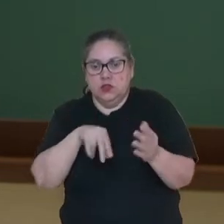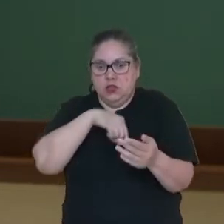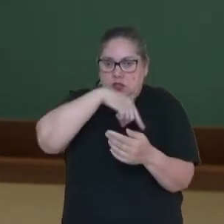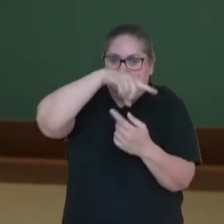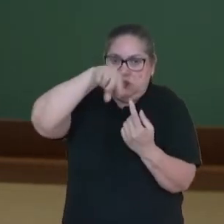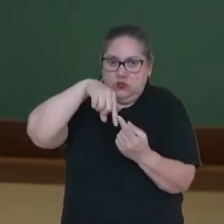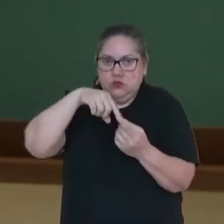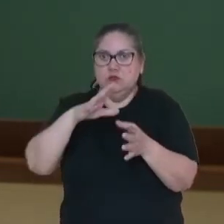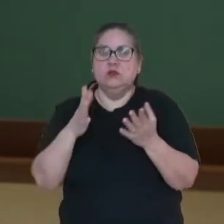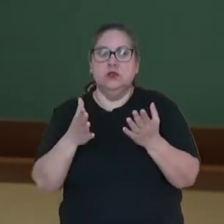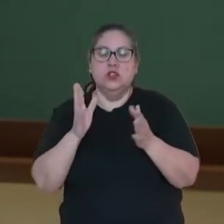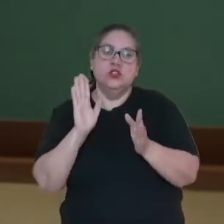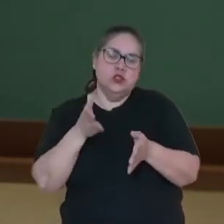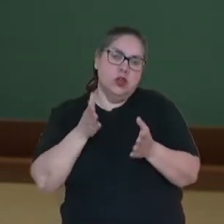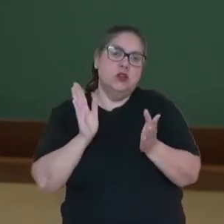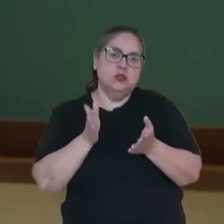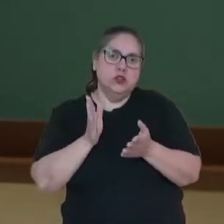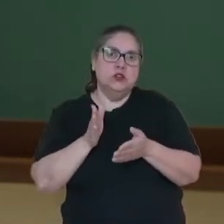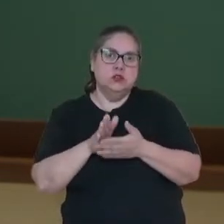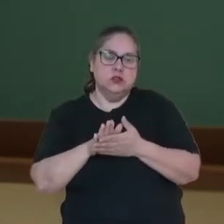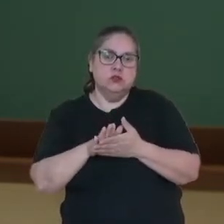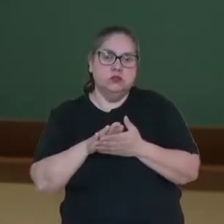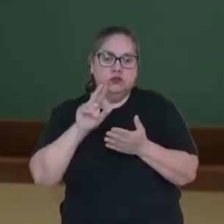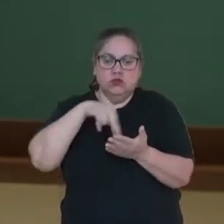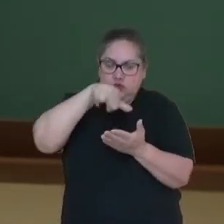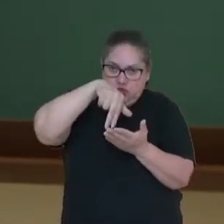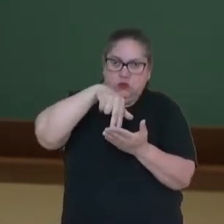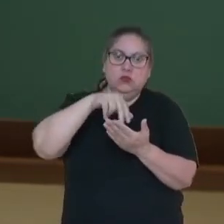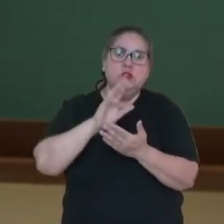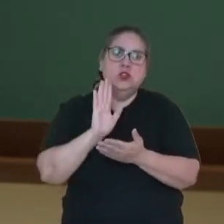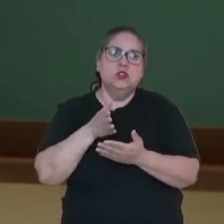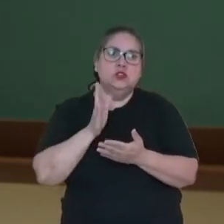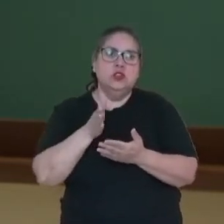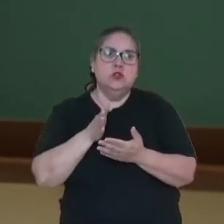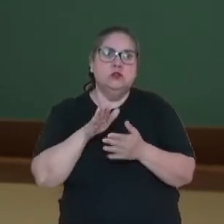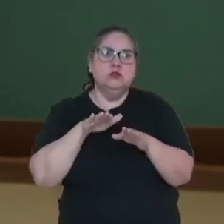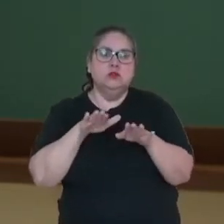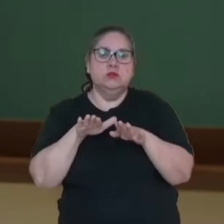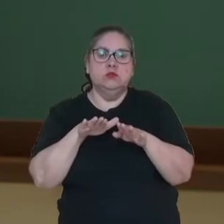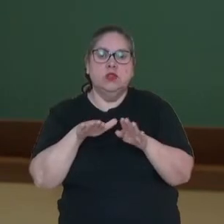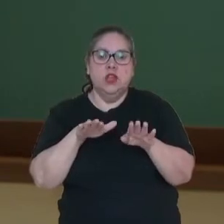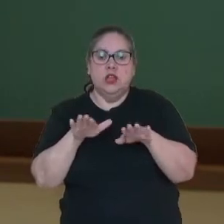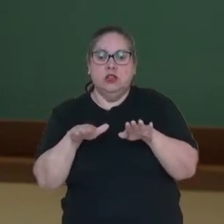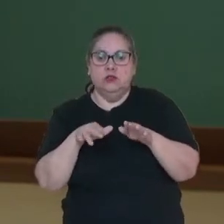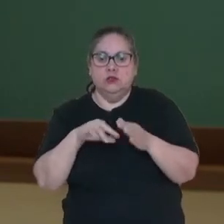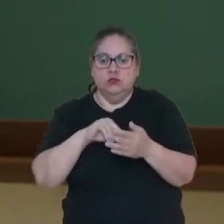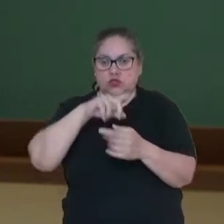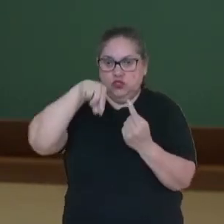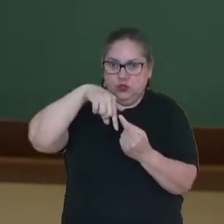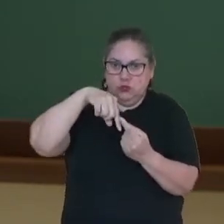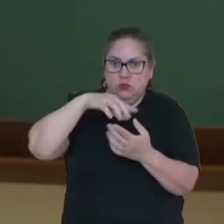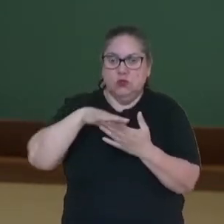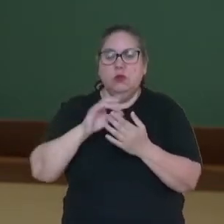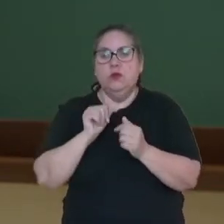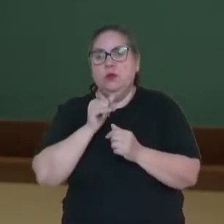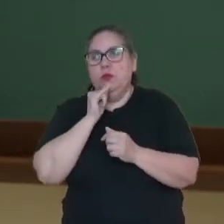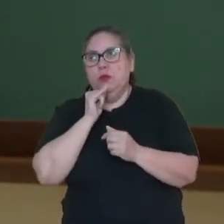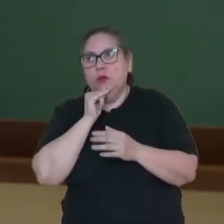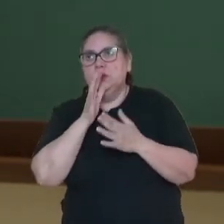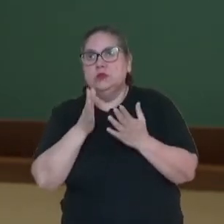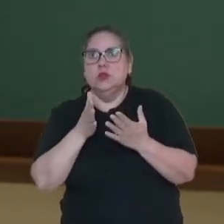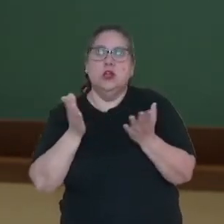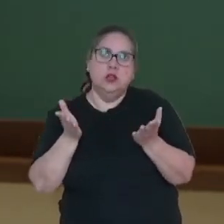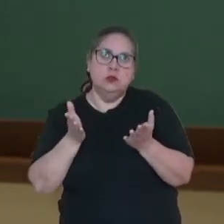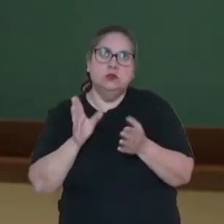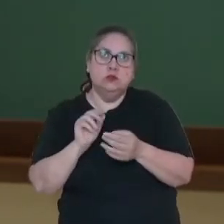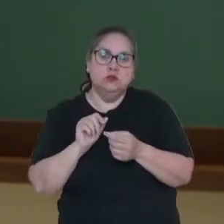eixo, isso já é de um giro, né? Um movimento de equilíbrio seguido de um giro, por exemplo,